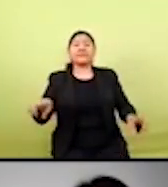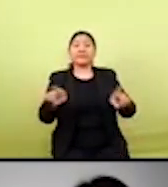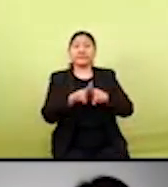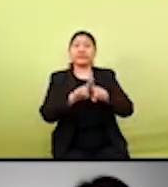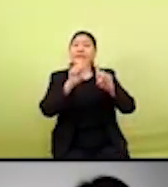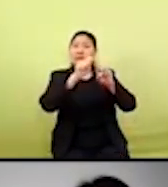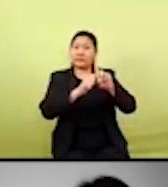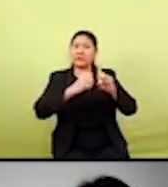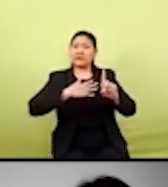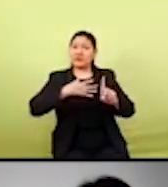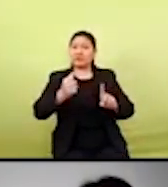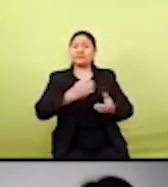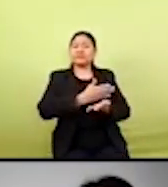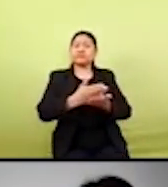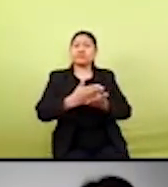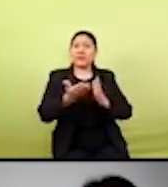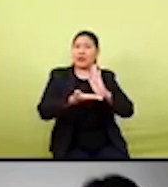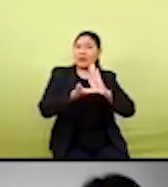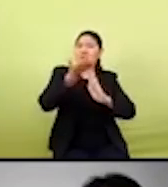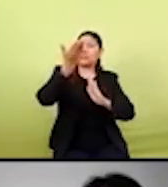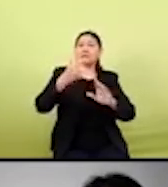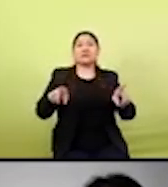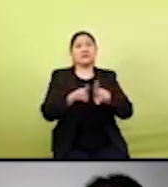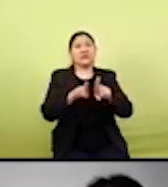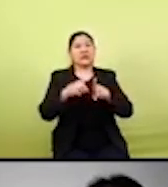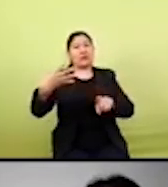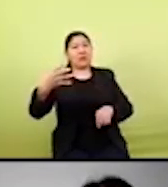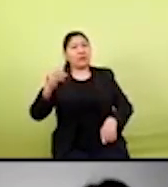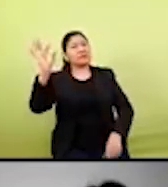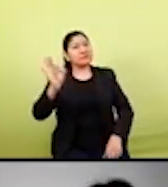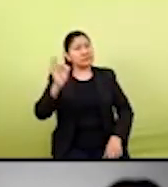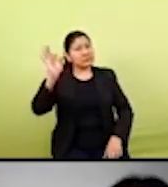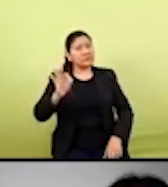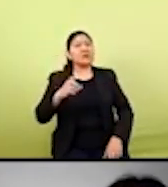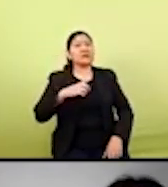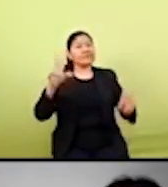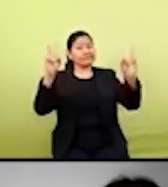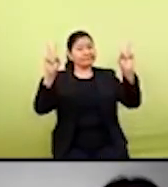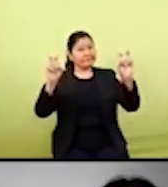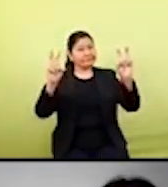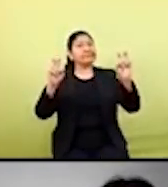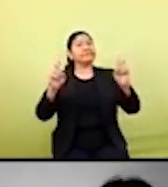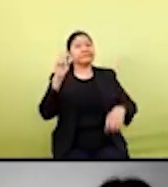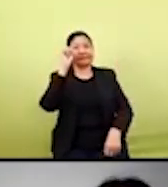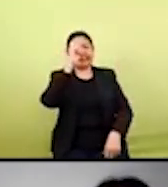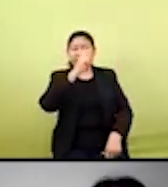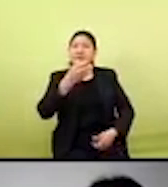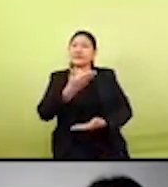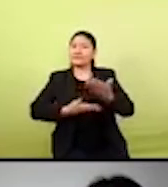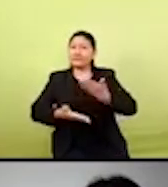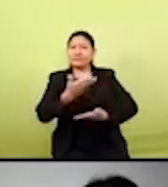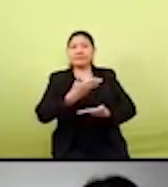Fórum Brasileiro aí, um aumento de 40%. Então, assim, é um tema tenso, porém é um tema